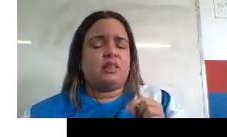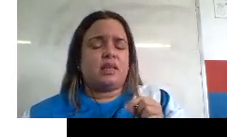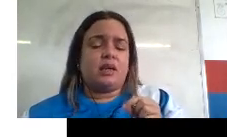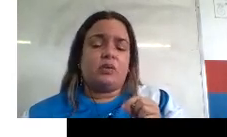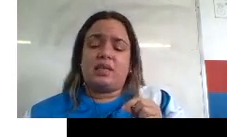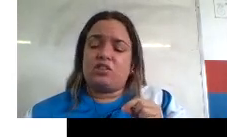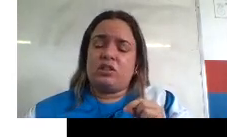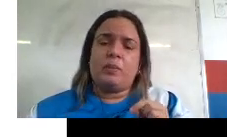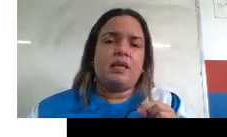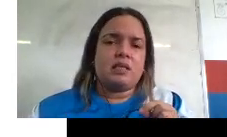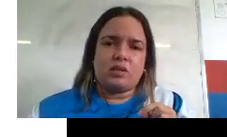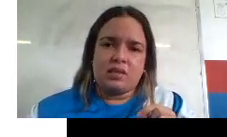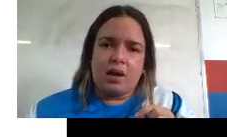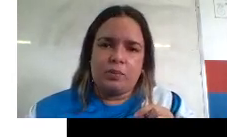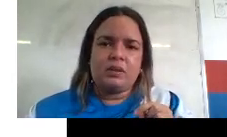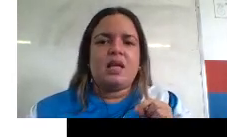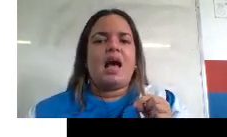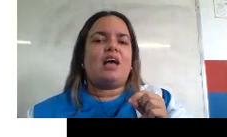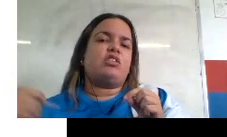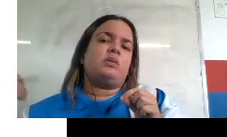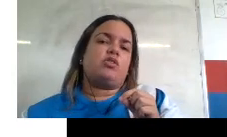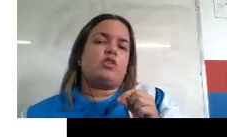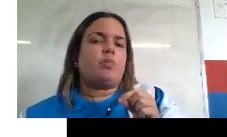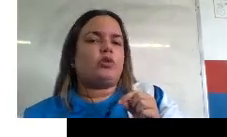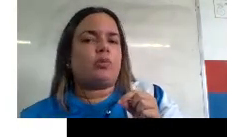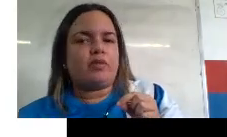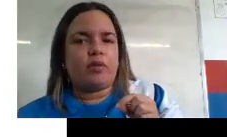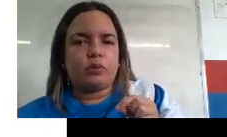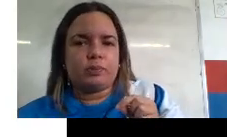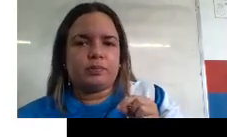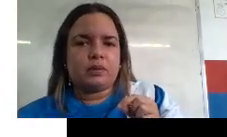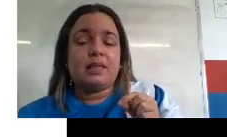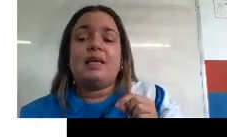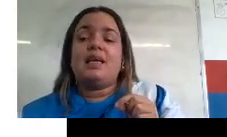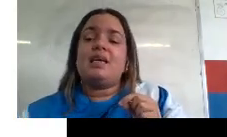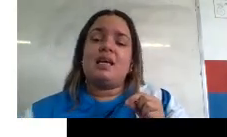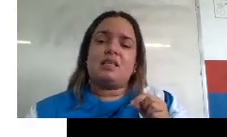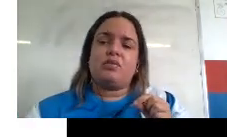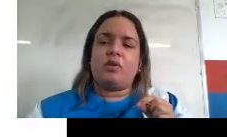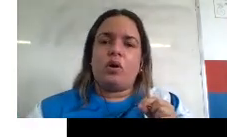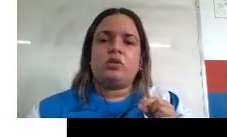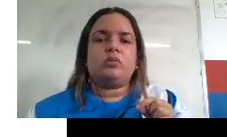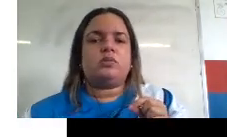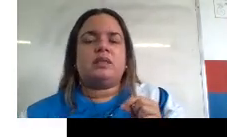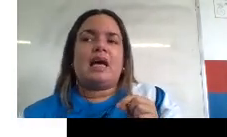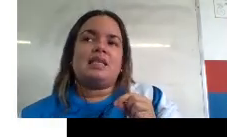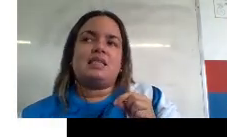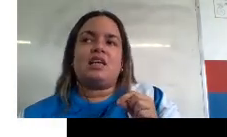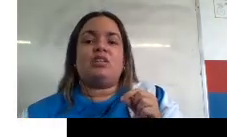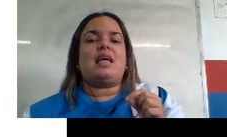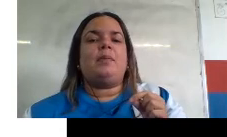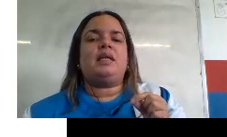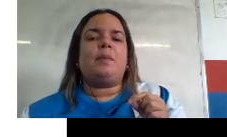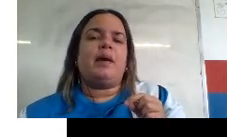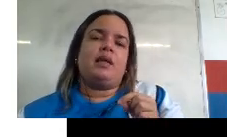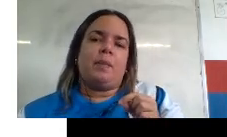acontece? A gente tem uma rede social, a gente tem que, às vezes, posta uma foto. E essa foto, assim,